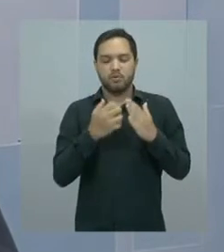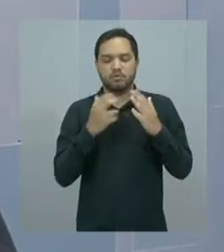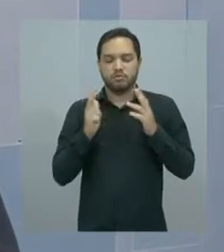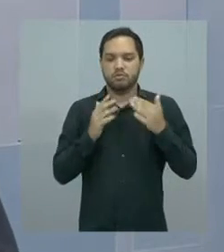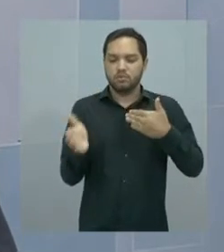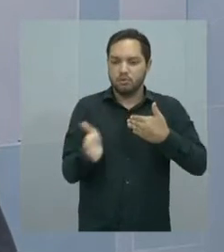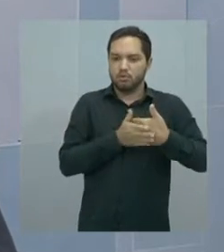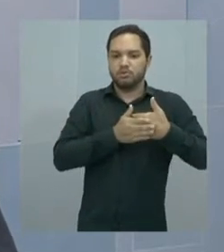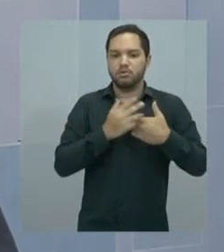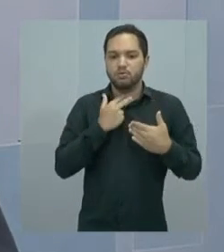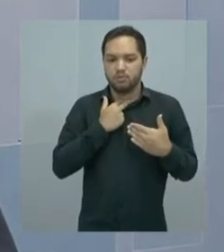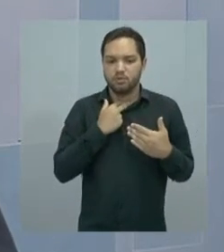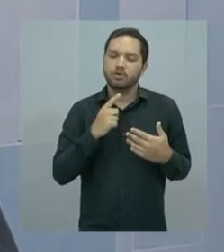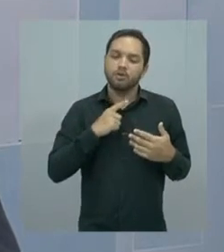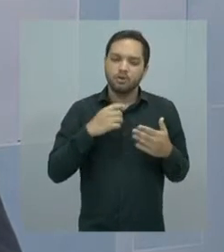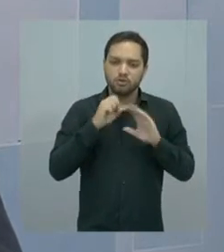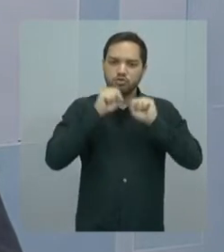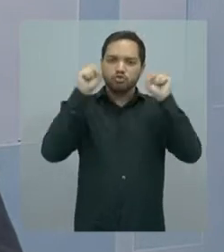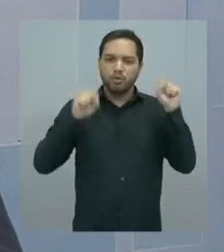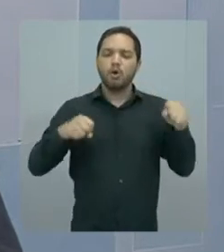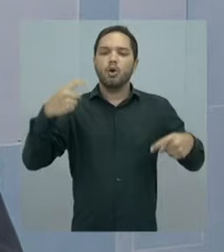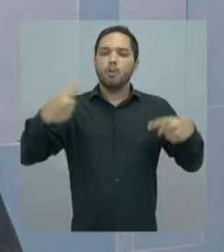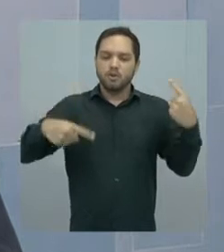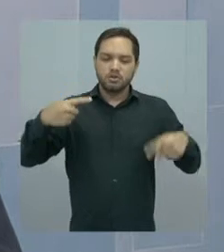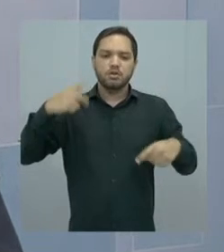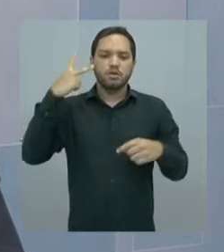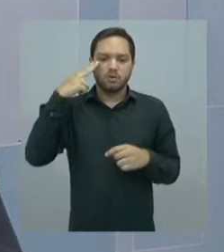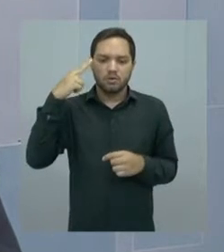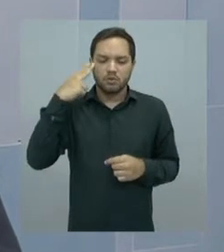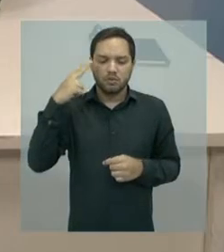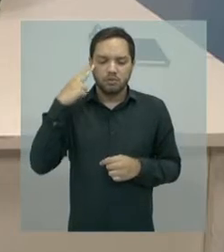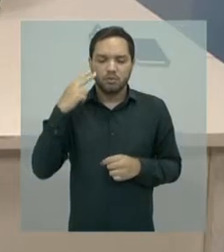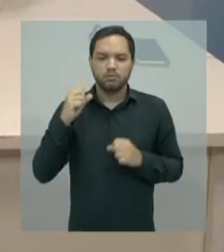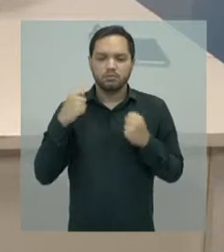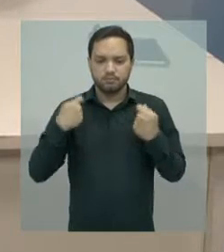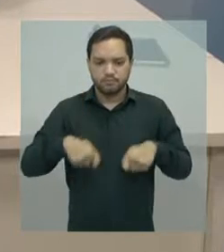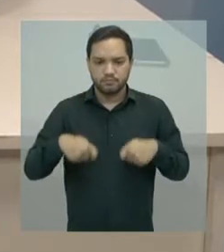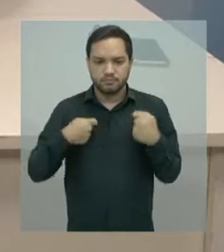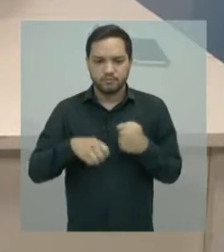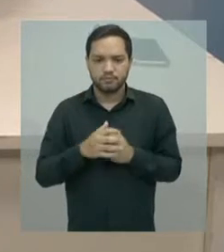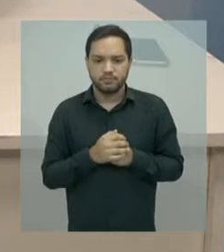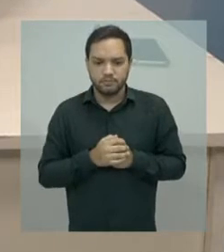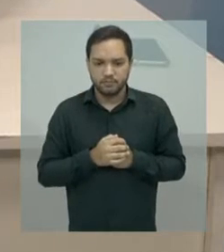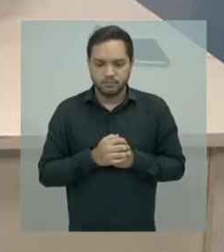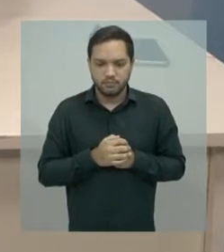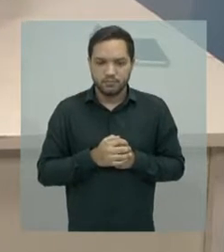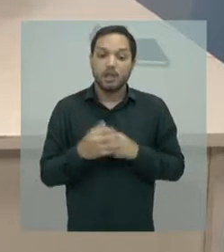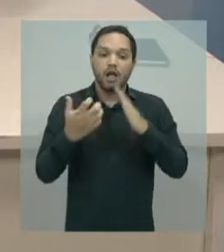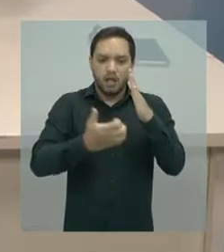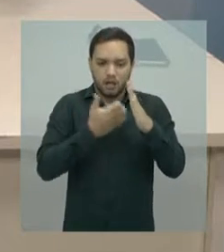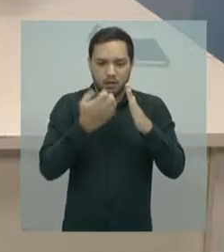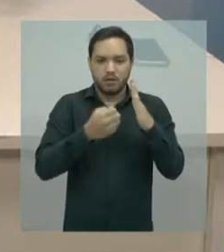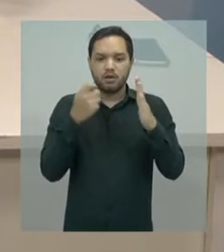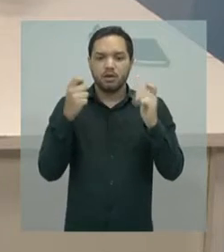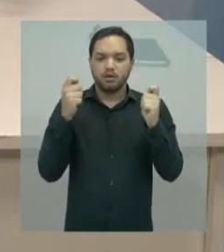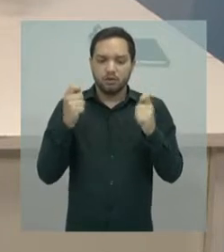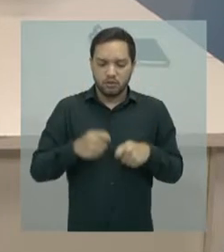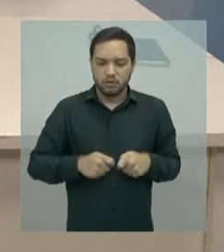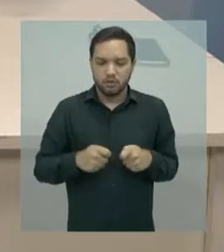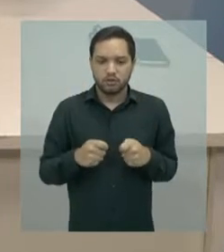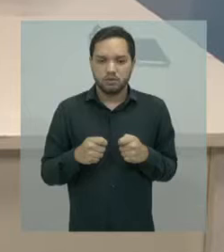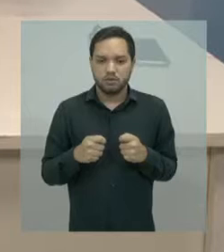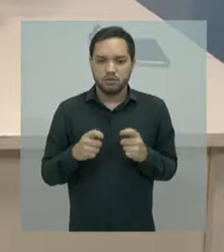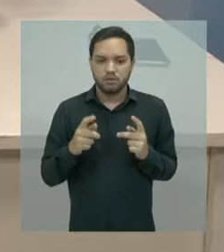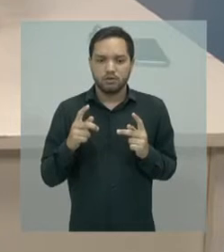sistema competitivo, tem que ter... Pois essas empresas podem ser empresas como é a